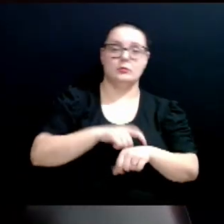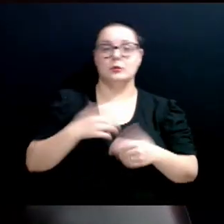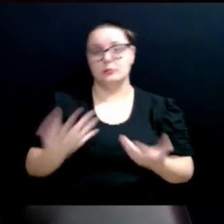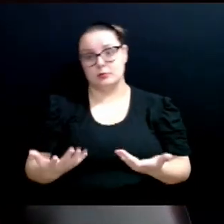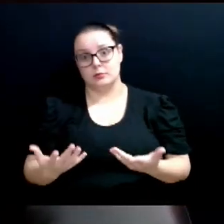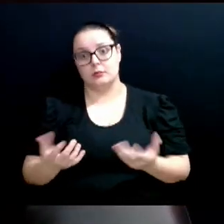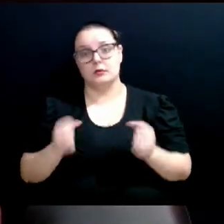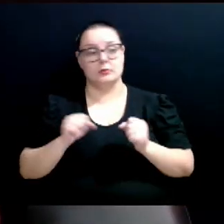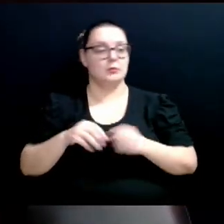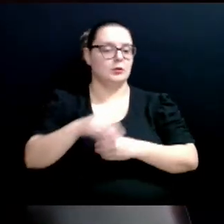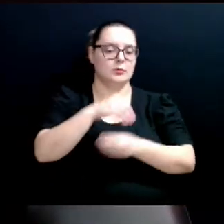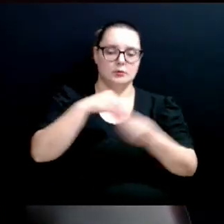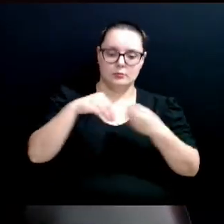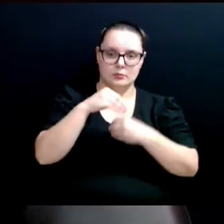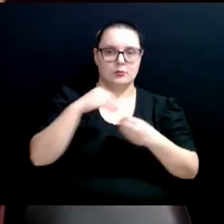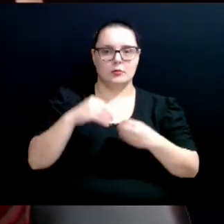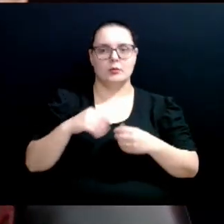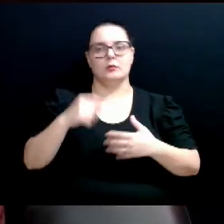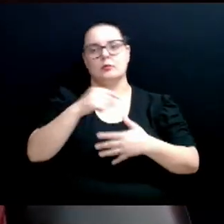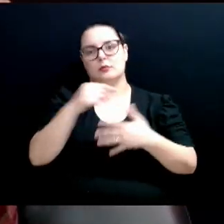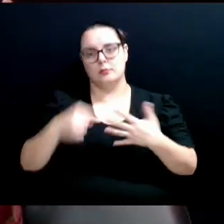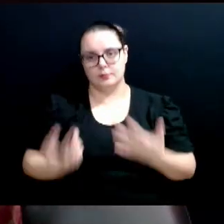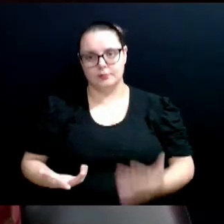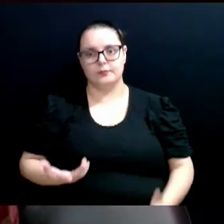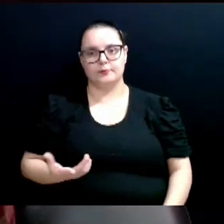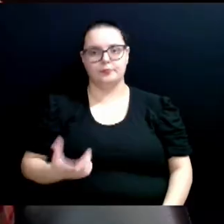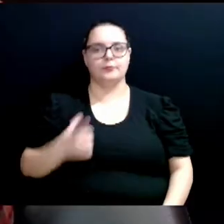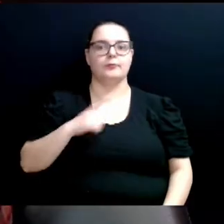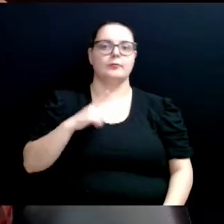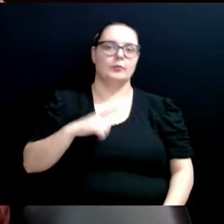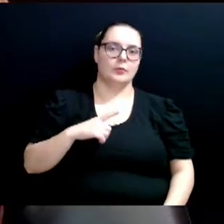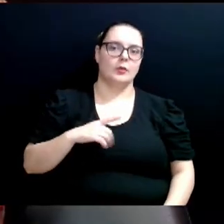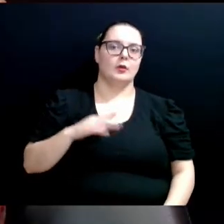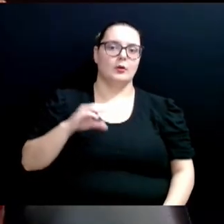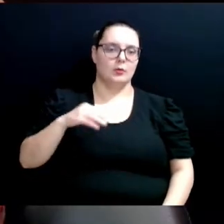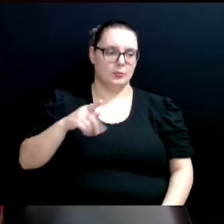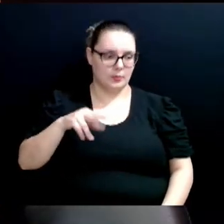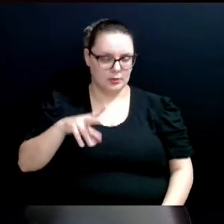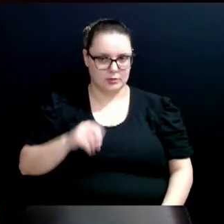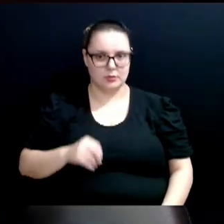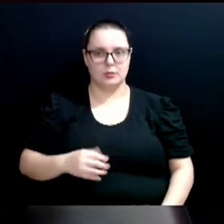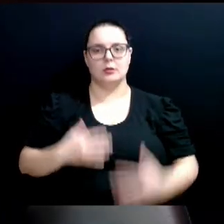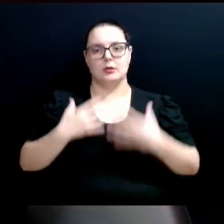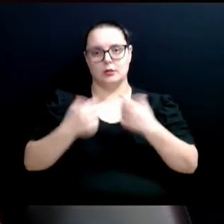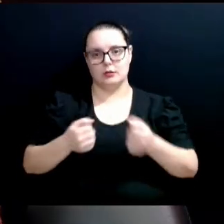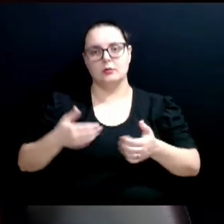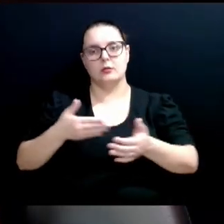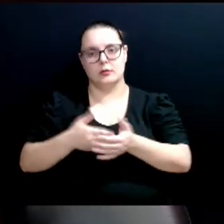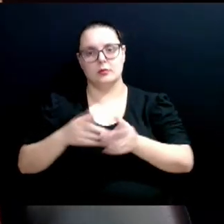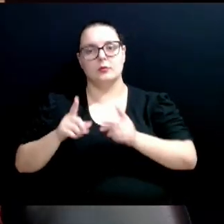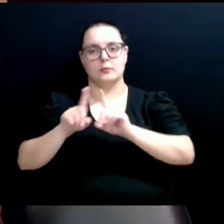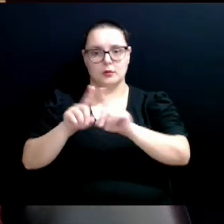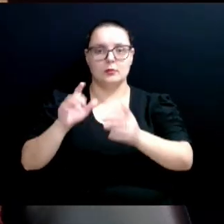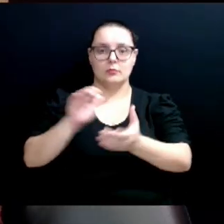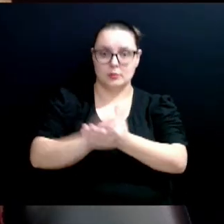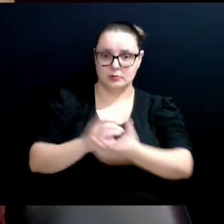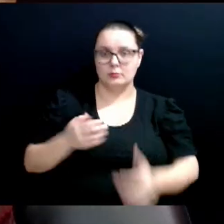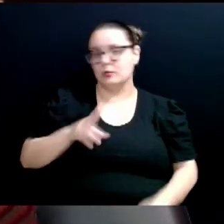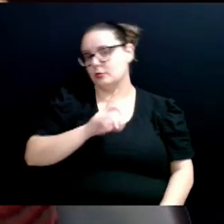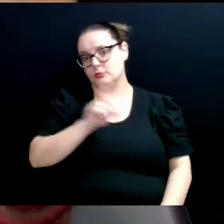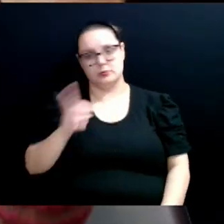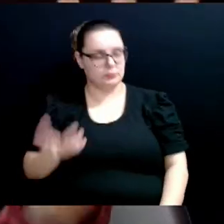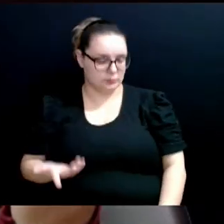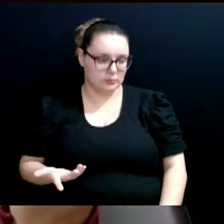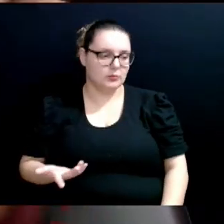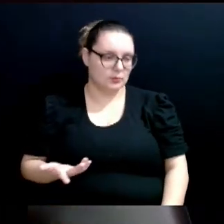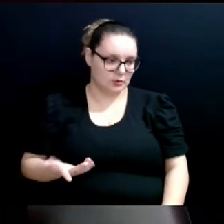outros fatores, aí sim, eu vou ter compaixão e aceitar os limites do meu companheiro, ou não. Por exemplo, o